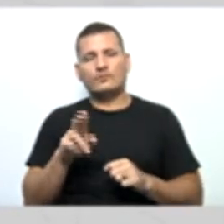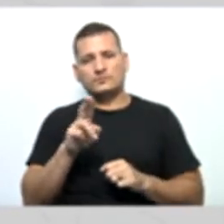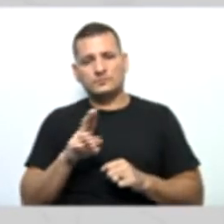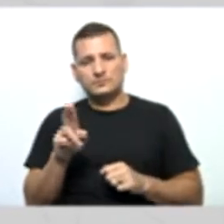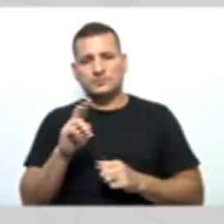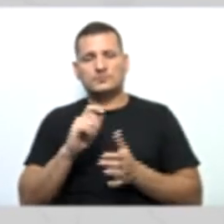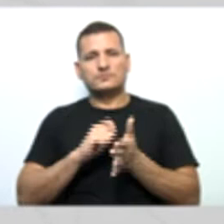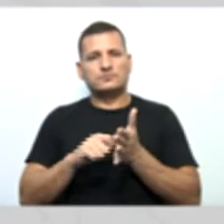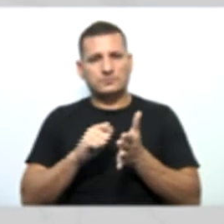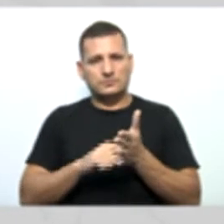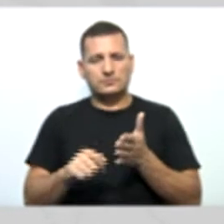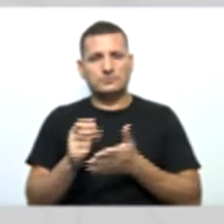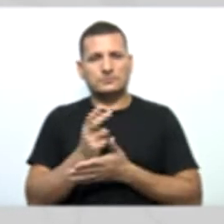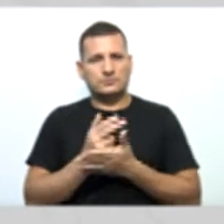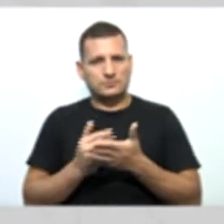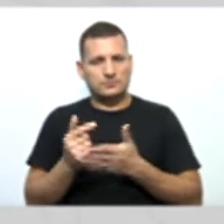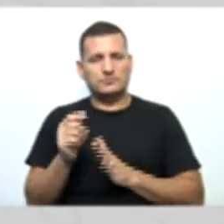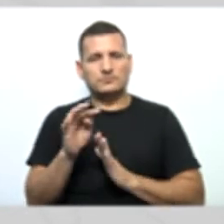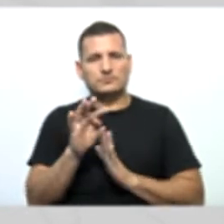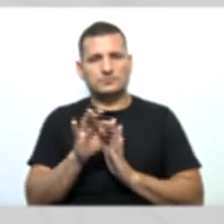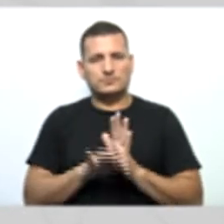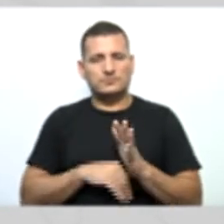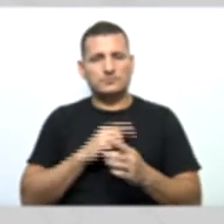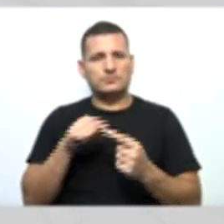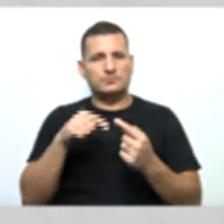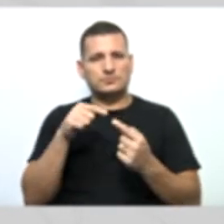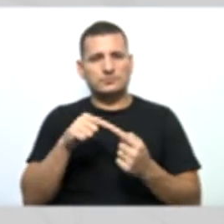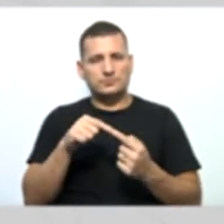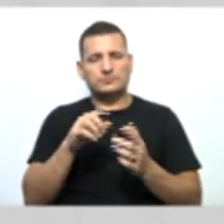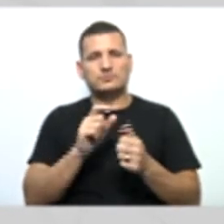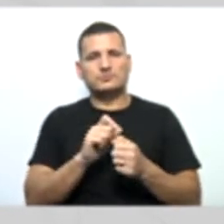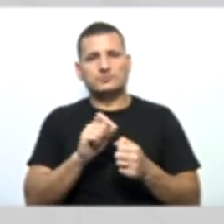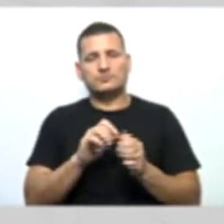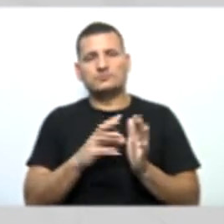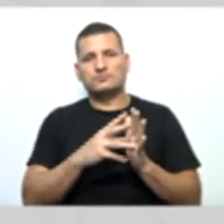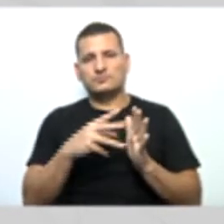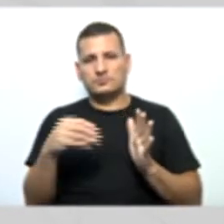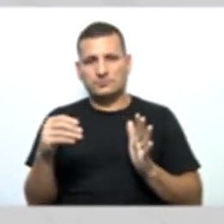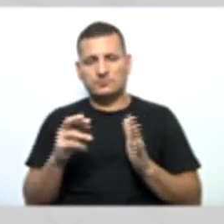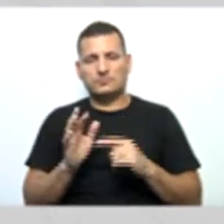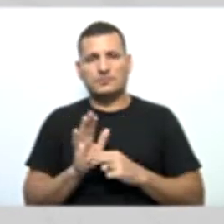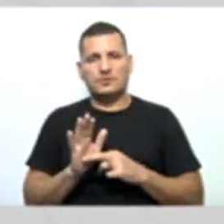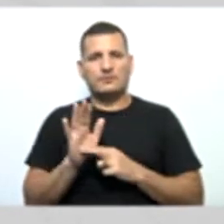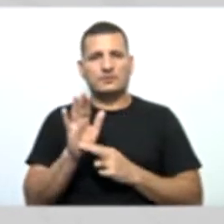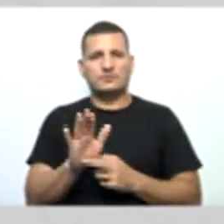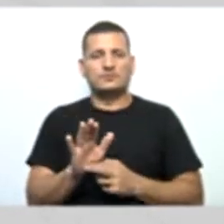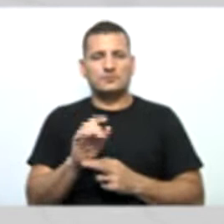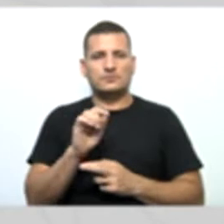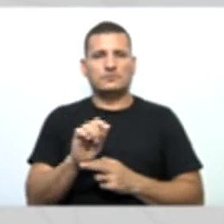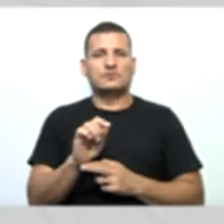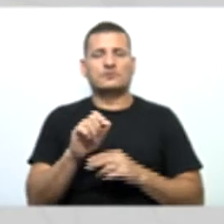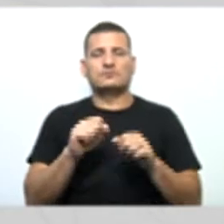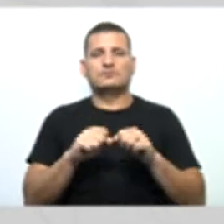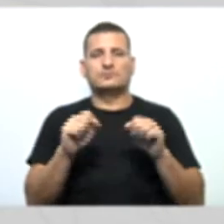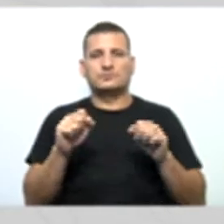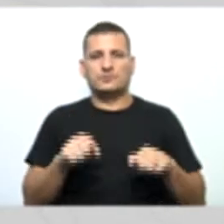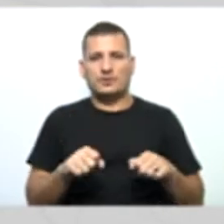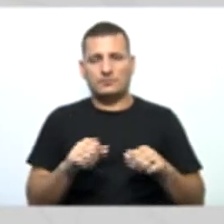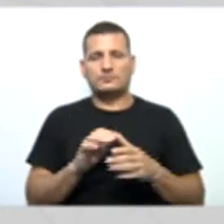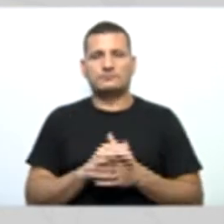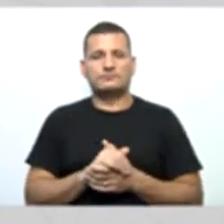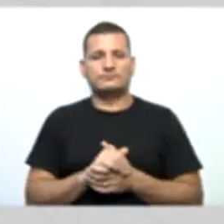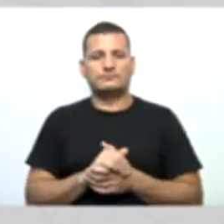notações, gráficos e textuais, com o objetivo de construir modelos que representam as partes essenciais de um